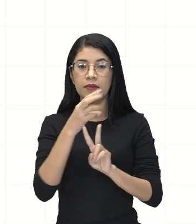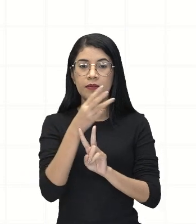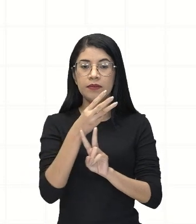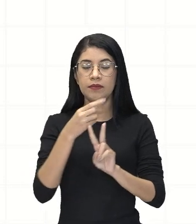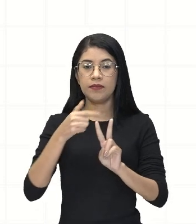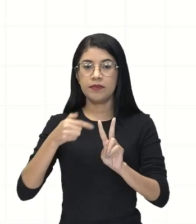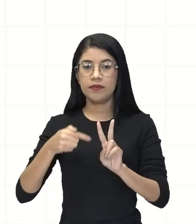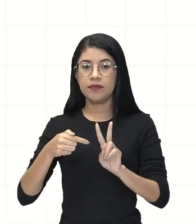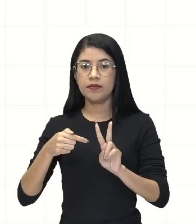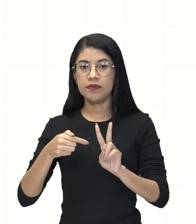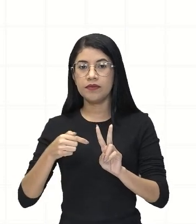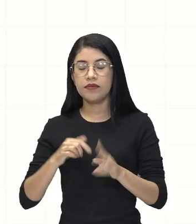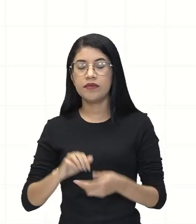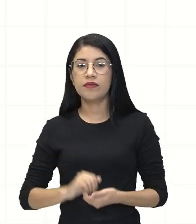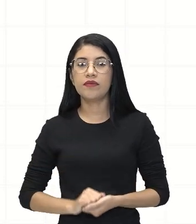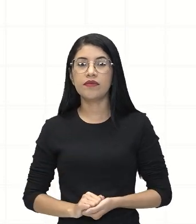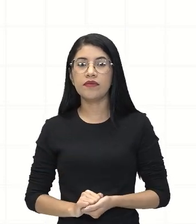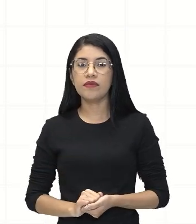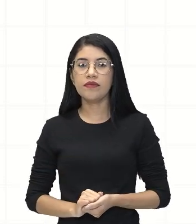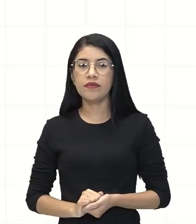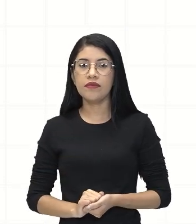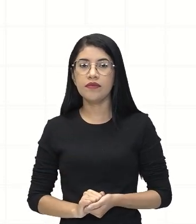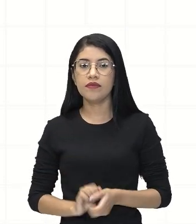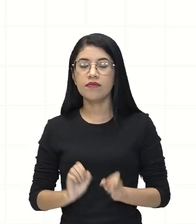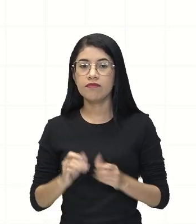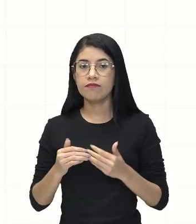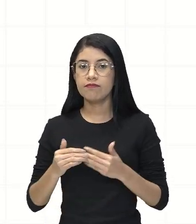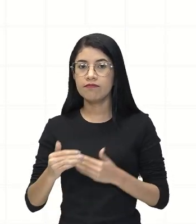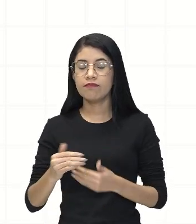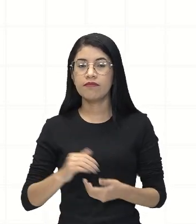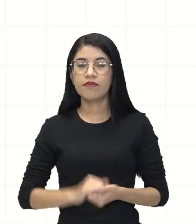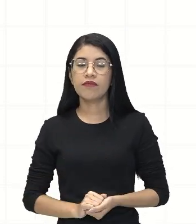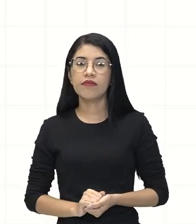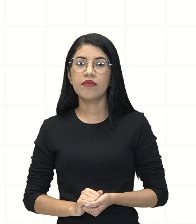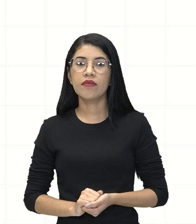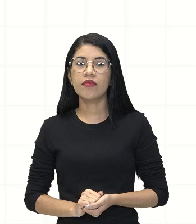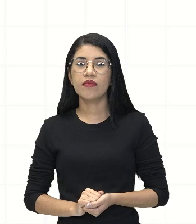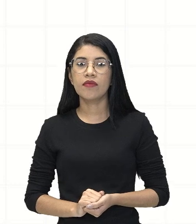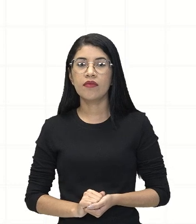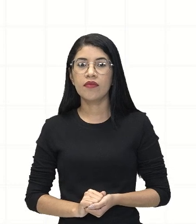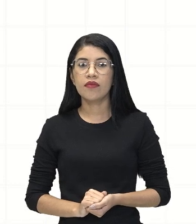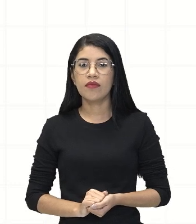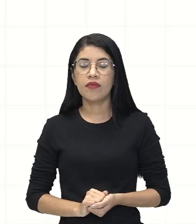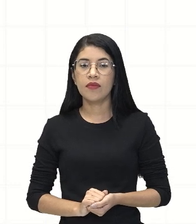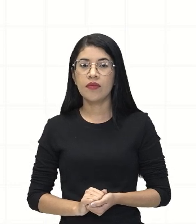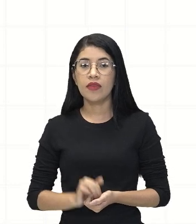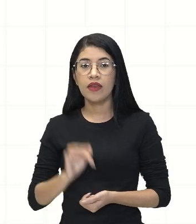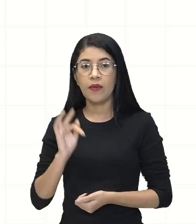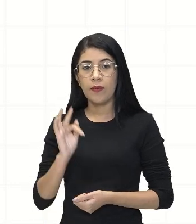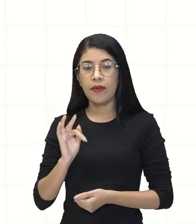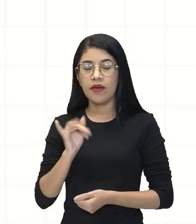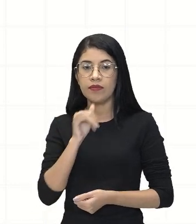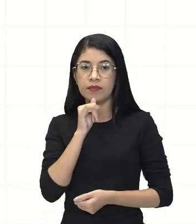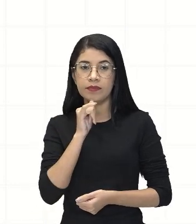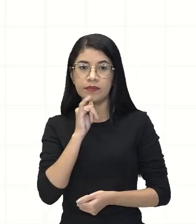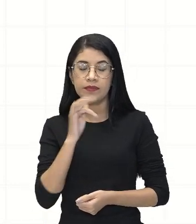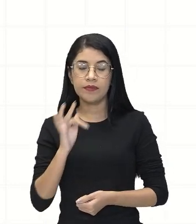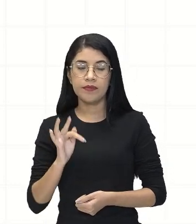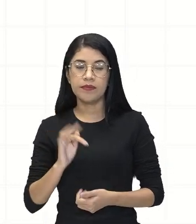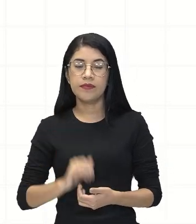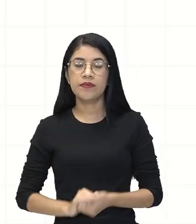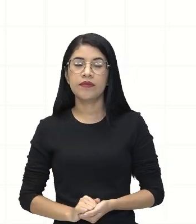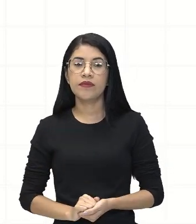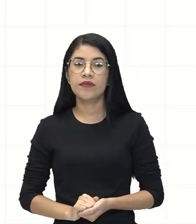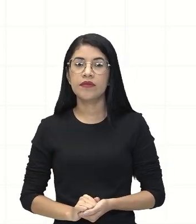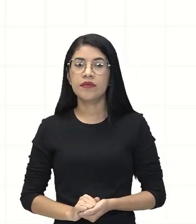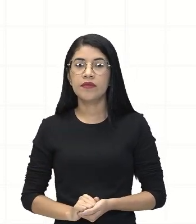cúbica de 7. Tudo bem? E vamos para o nosso exemplo da letra F, ó. A gente